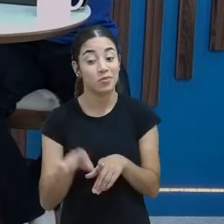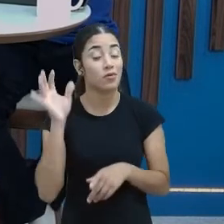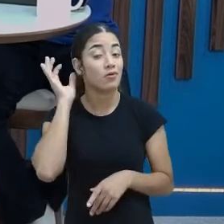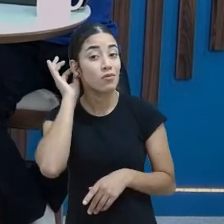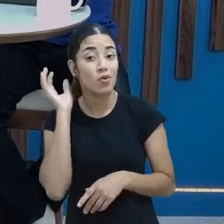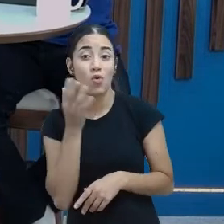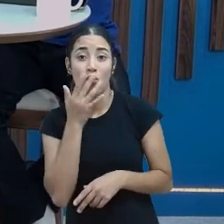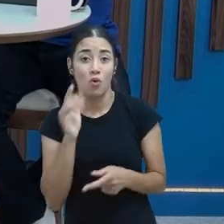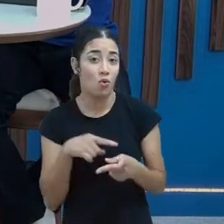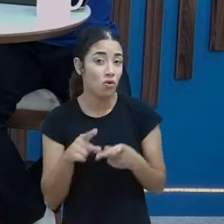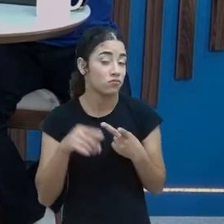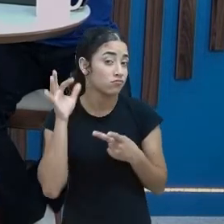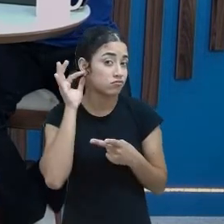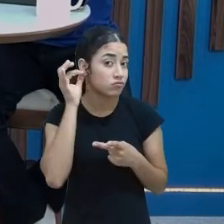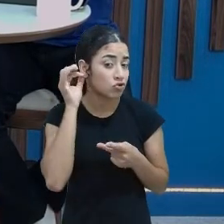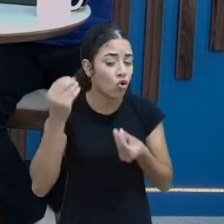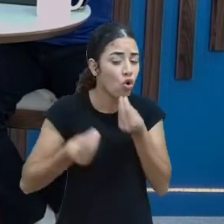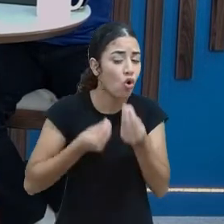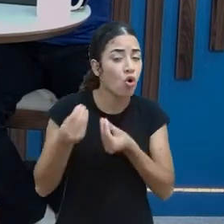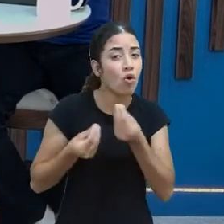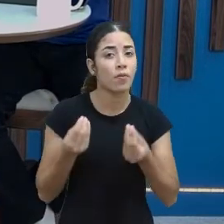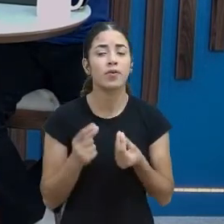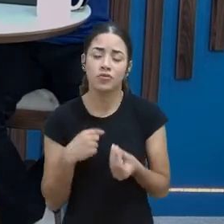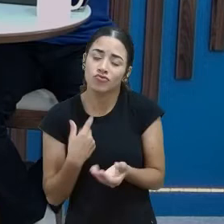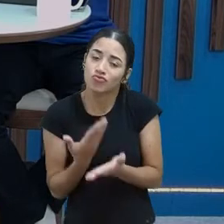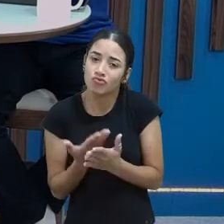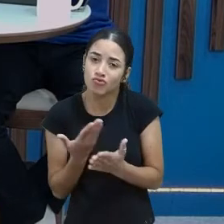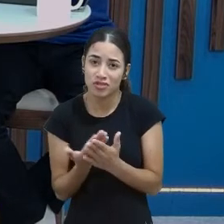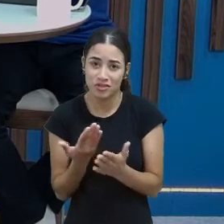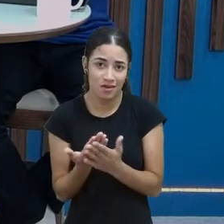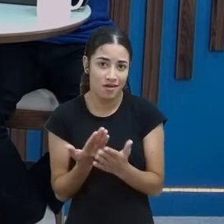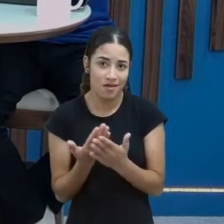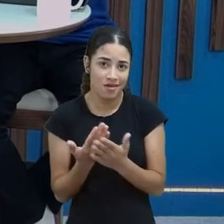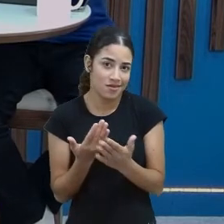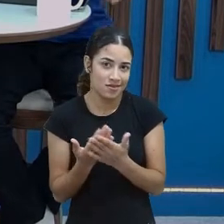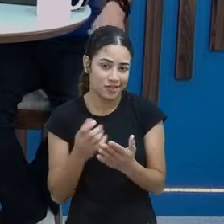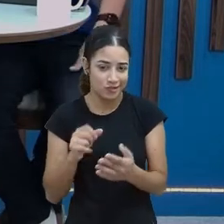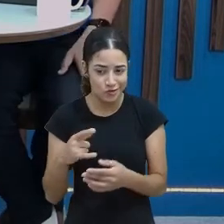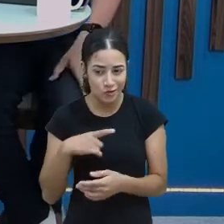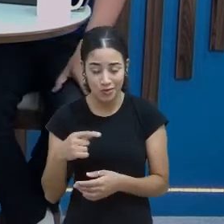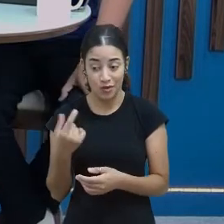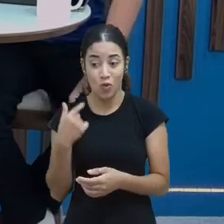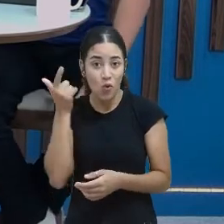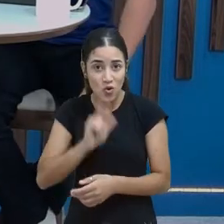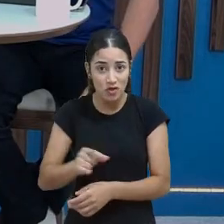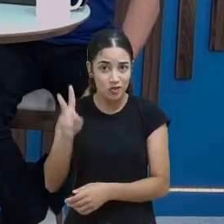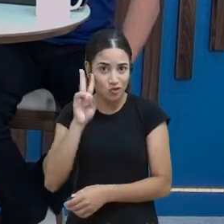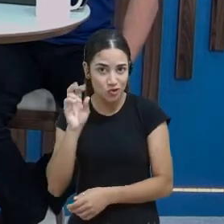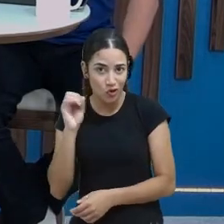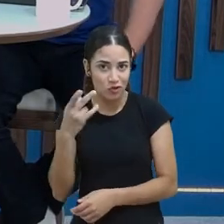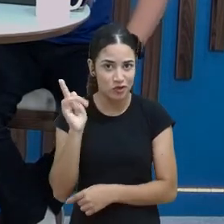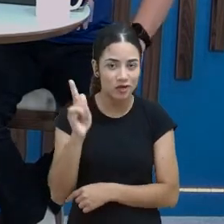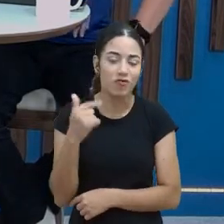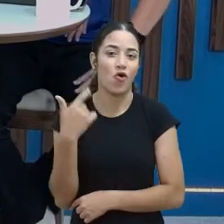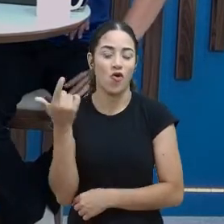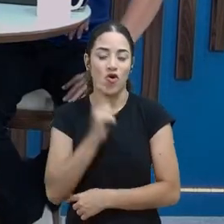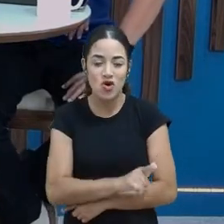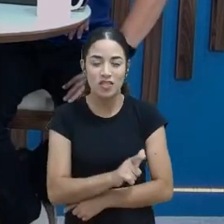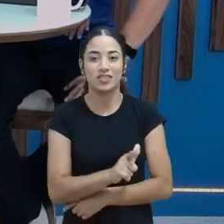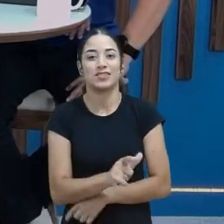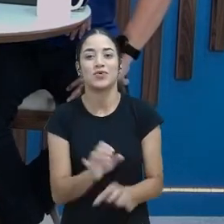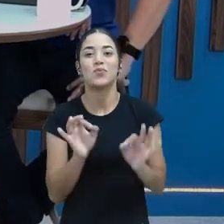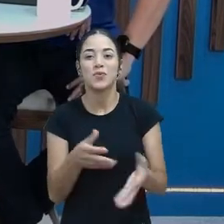cabelo, a orelha, o lóbulo da orelha. Eu estudei, se eu não fosse professor de História e Geografia, era de Ciências, viu? Mas vamos lá, professora Vanessa. Pois é, né?